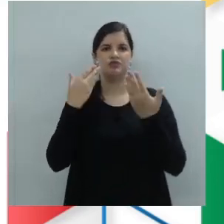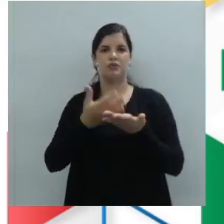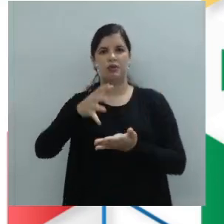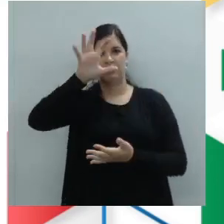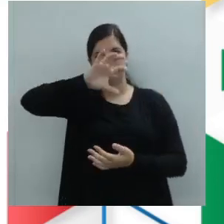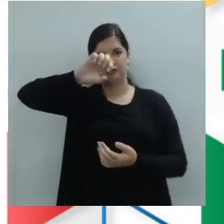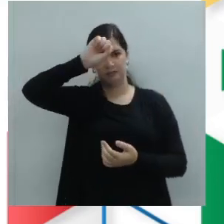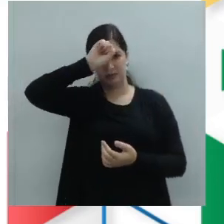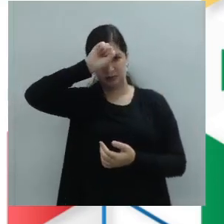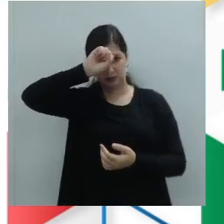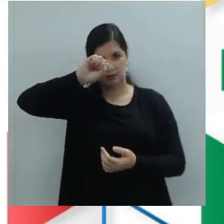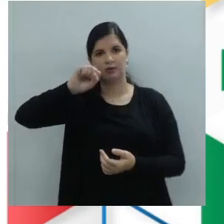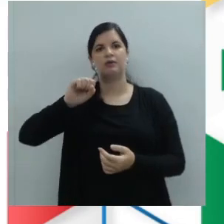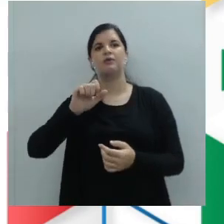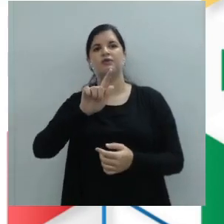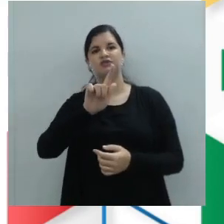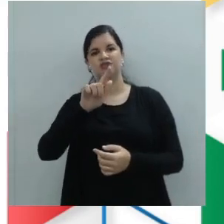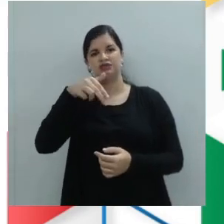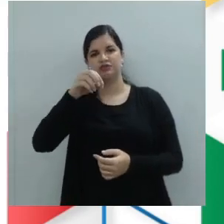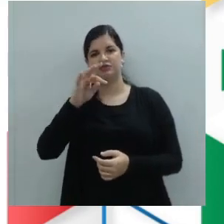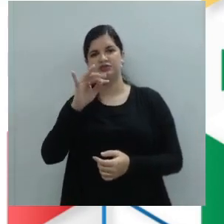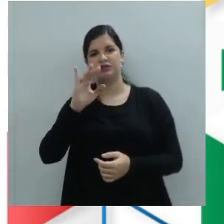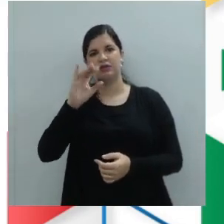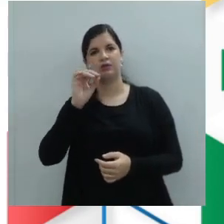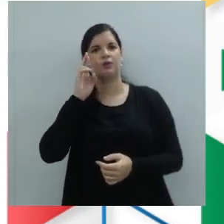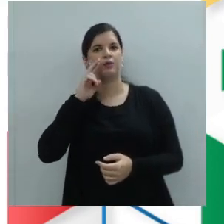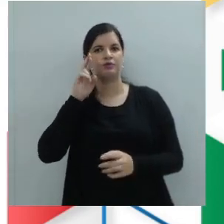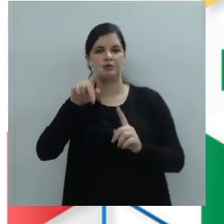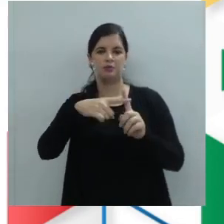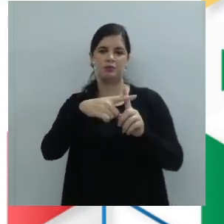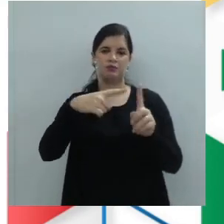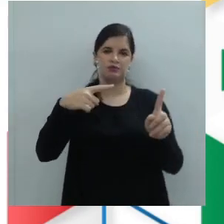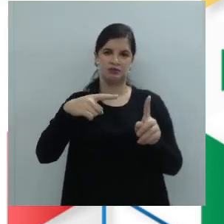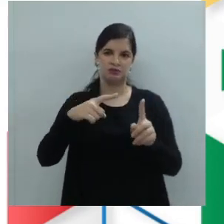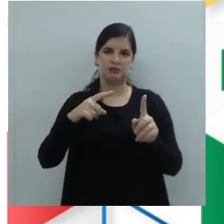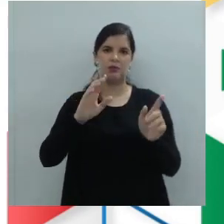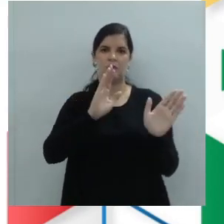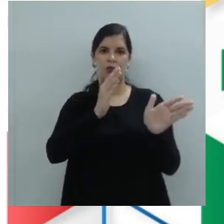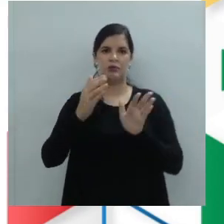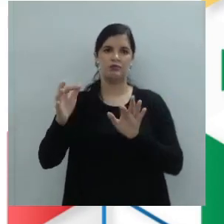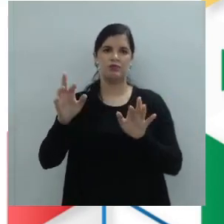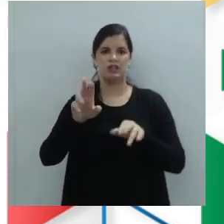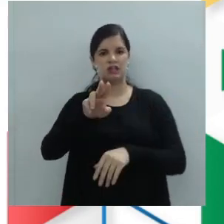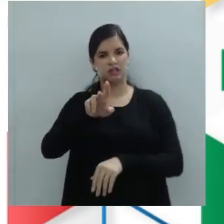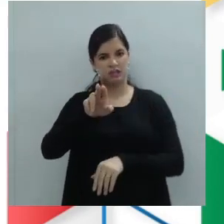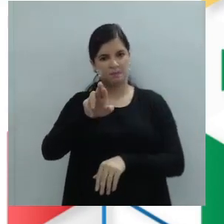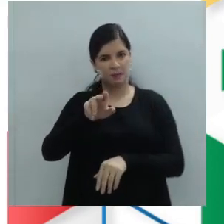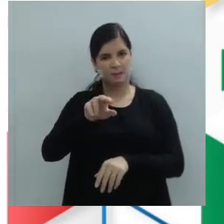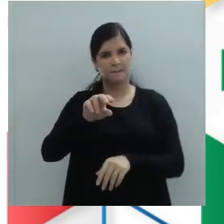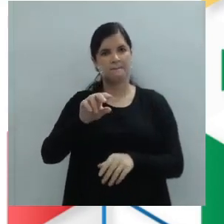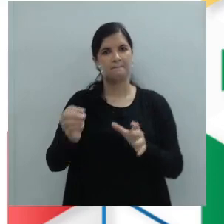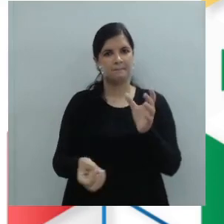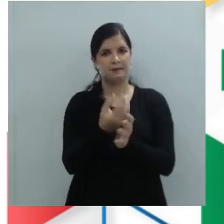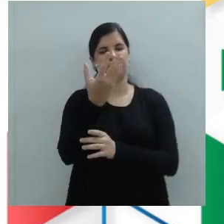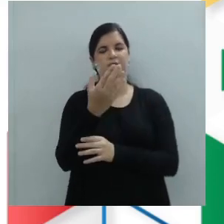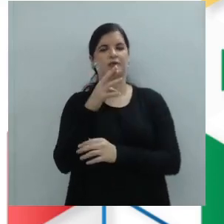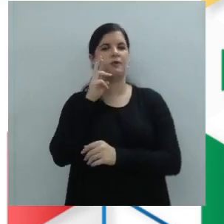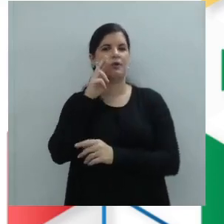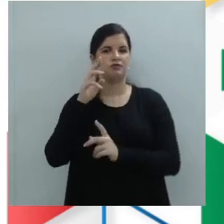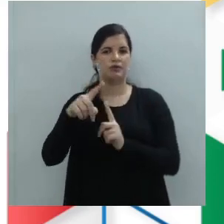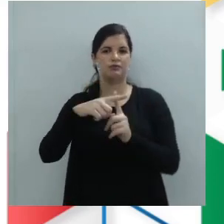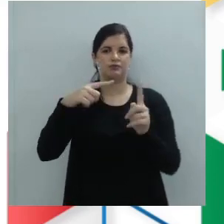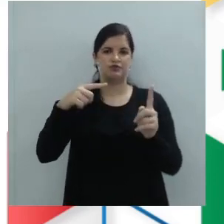Espiritual Gnóstica da Rosa Cruz e a Ordem dos Irmãos Primogênitos da Rosa Cruz.